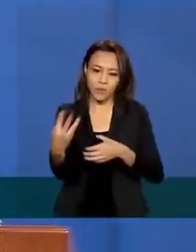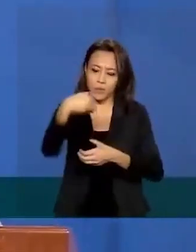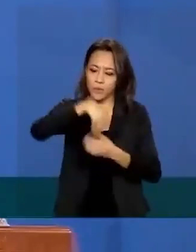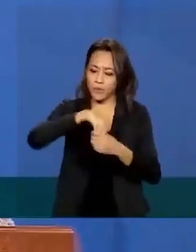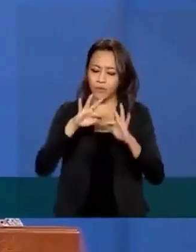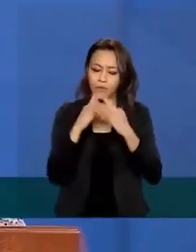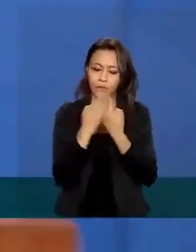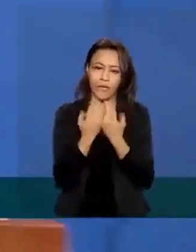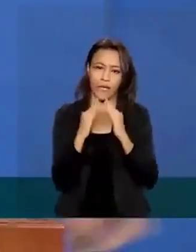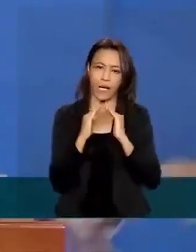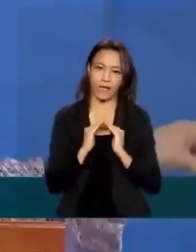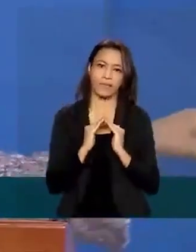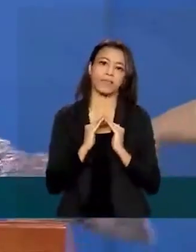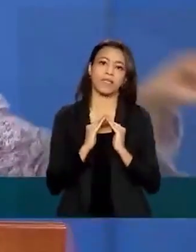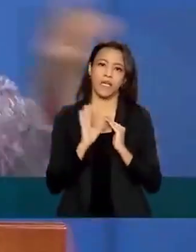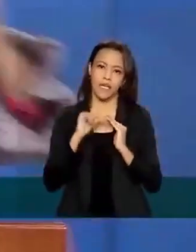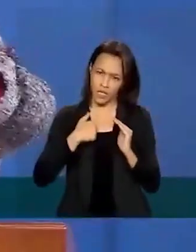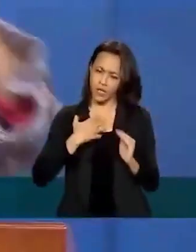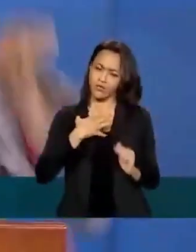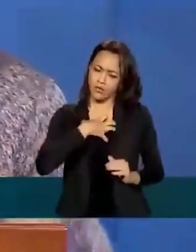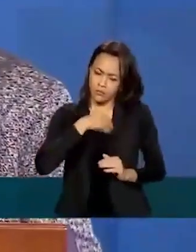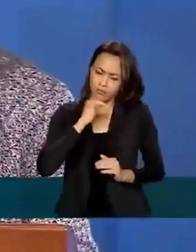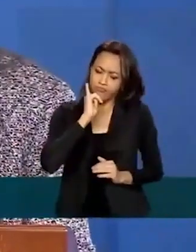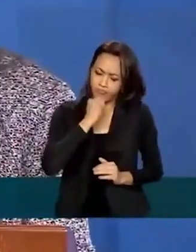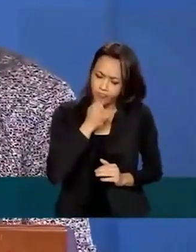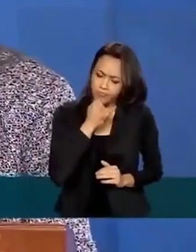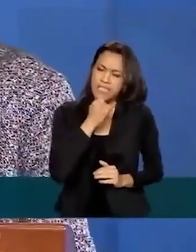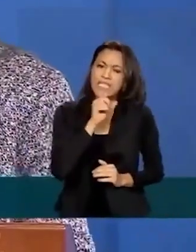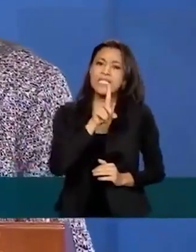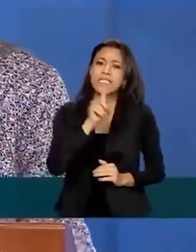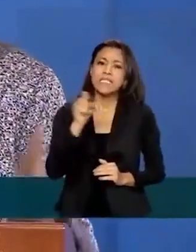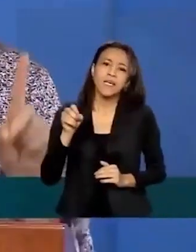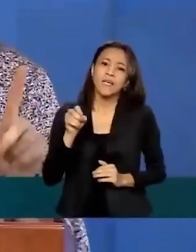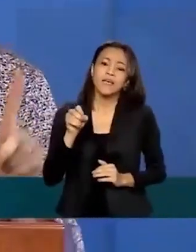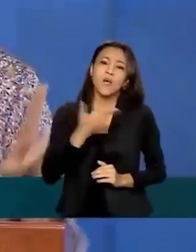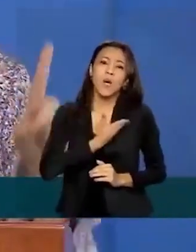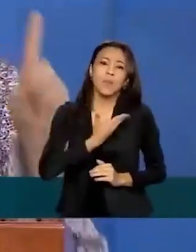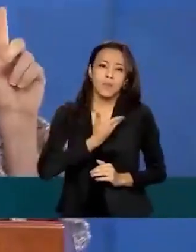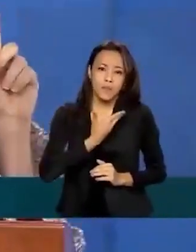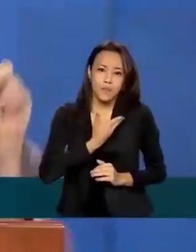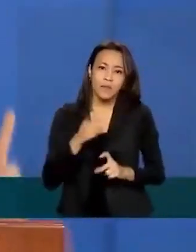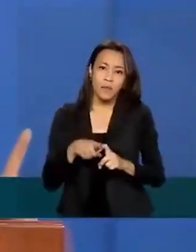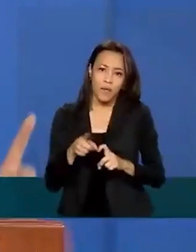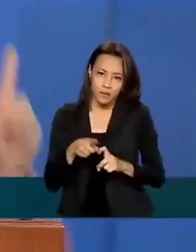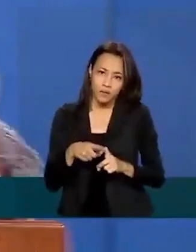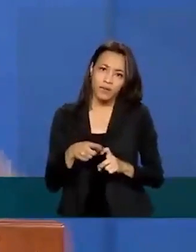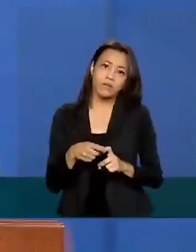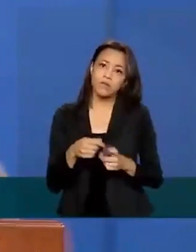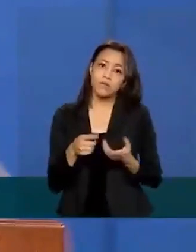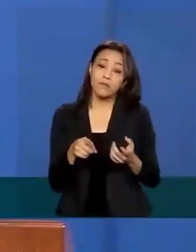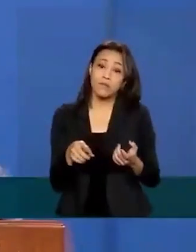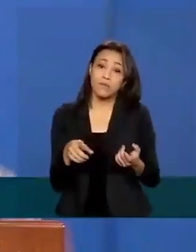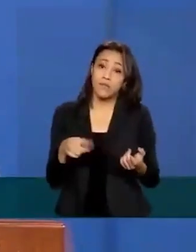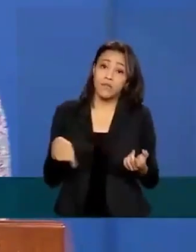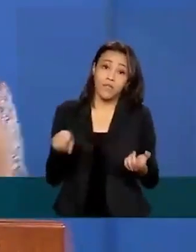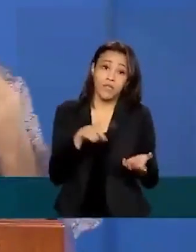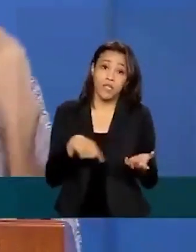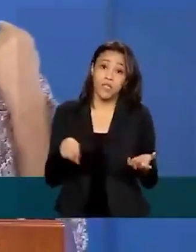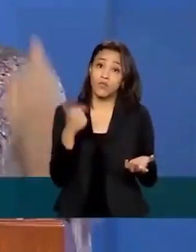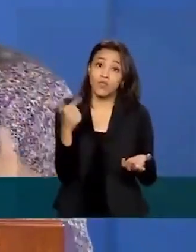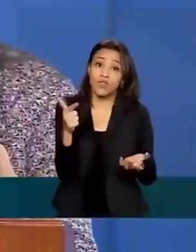e eu fico muito triste assim como eu sei que com esses quase sem colegas que muitos não tiveram a oportunidade